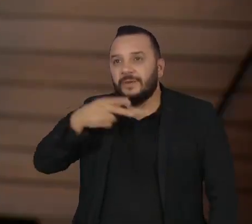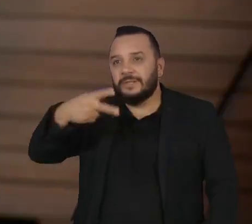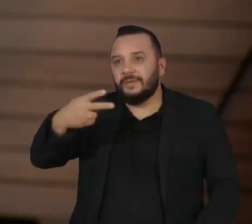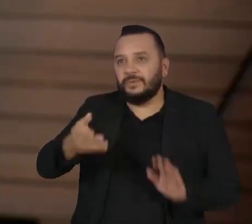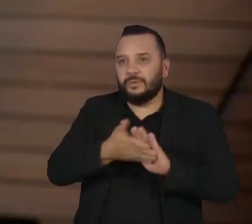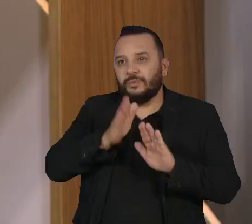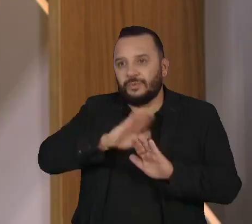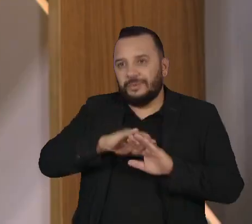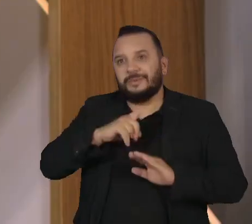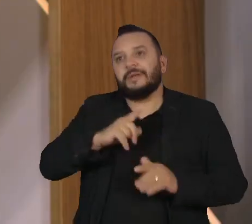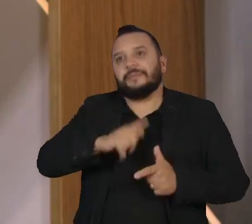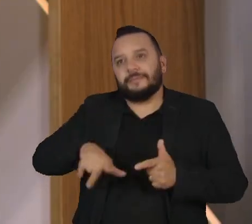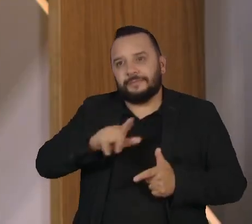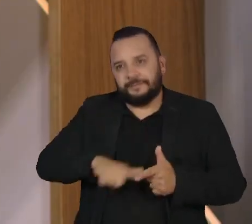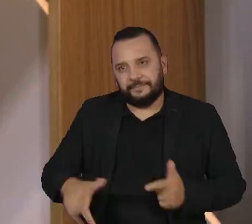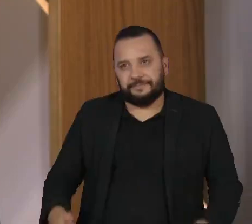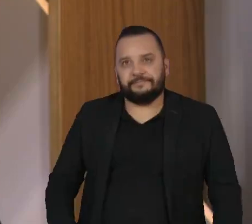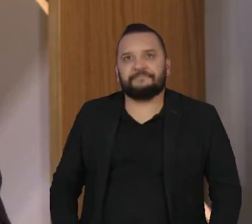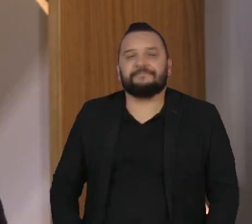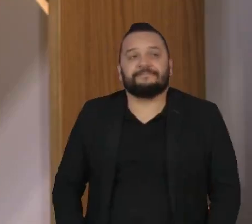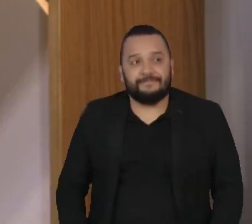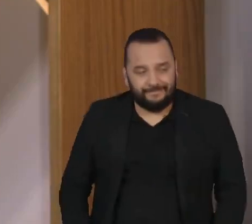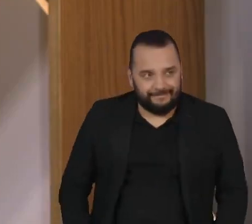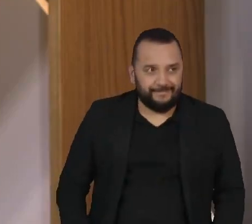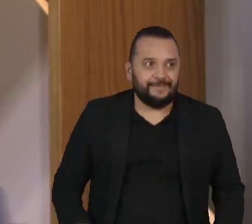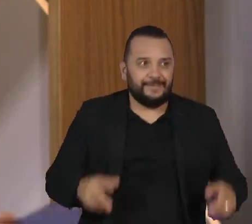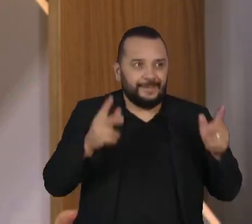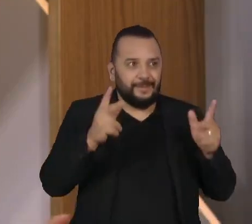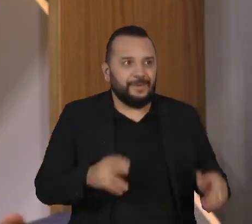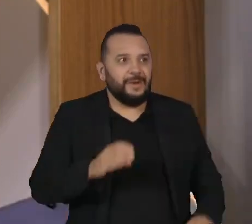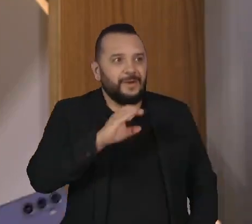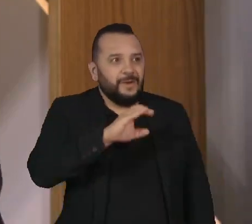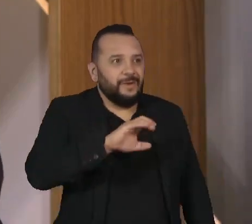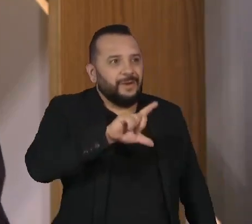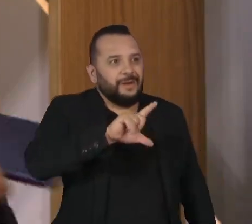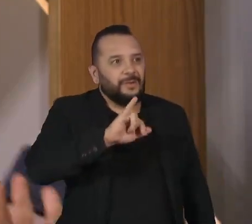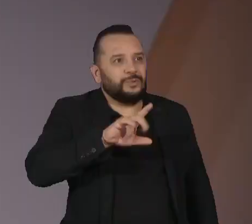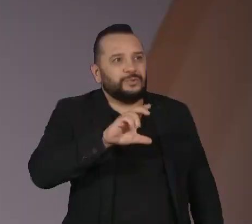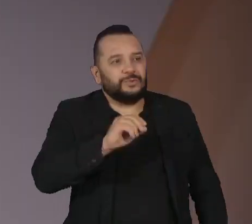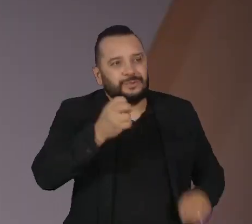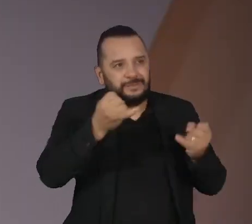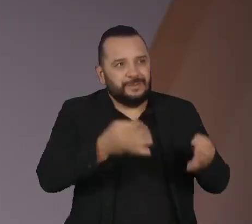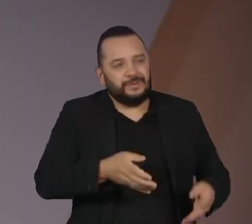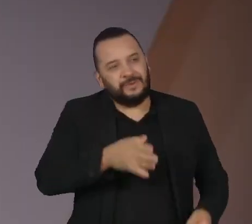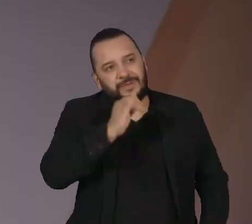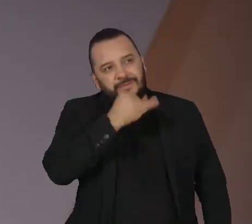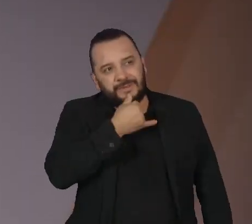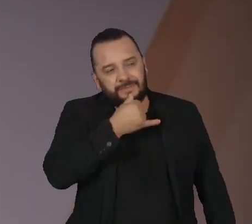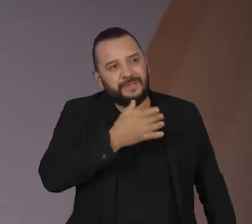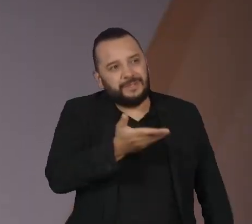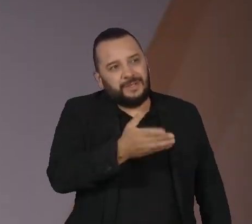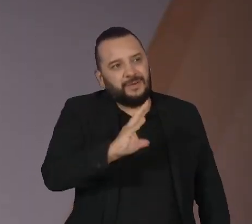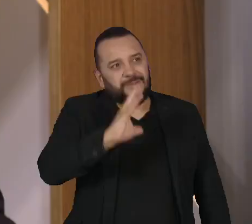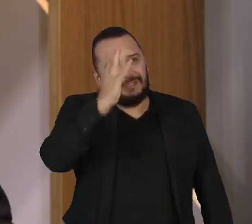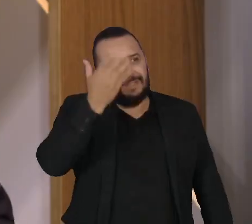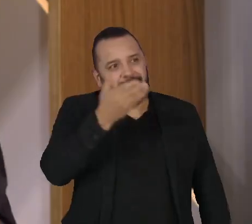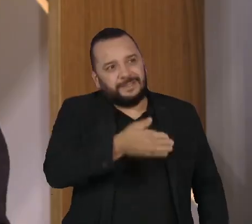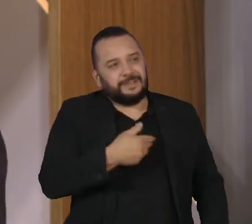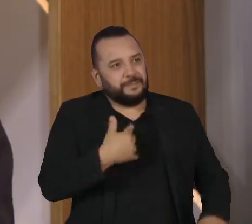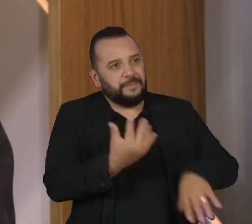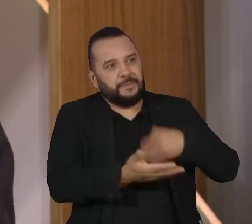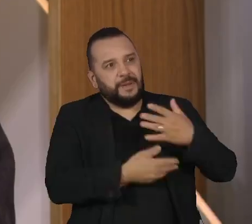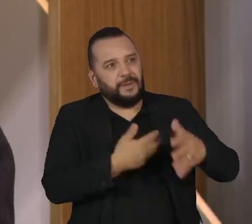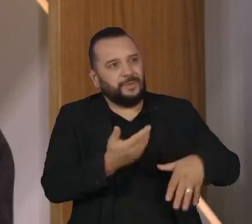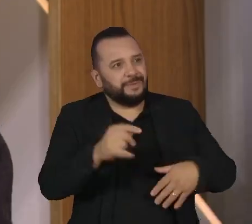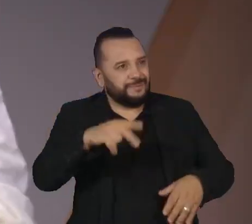problema. Seja qual for, como disse o Cláudio, é lamentável que isso se dê, seria lamentável em qualquer cidade, mas que se dê na maior cidade